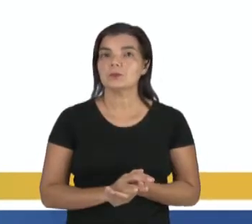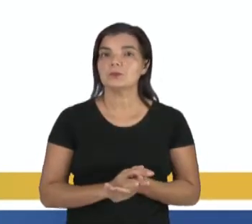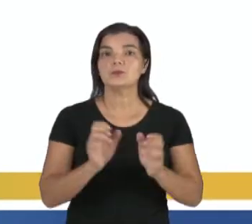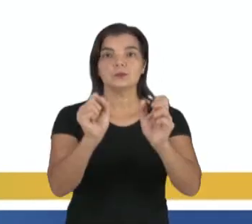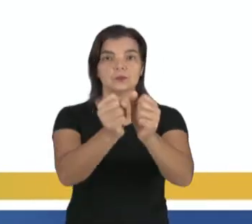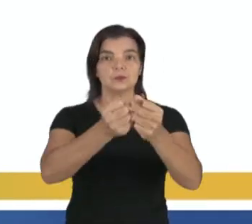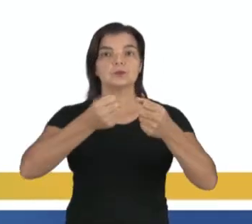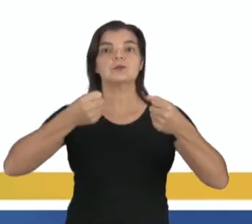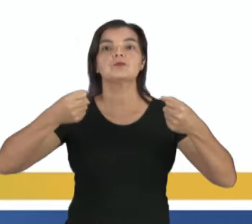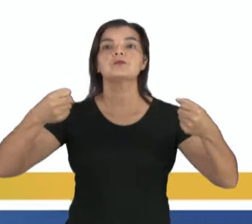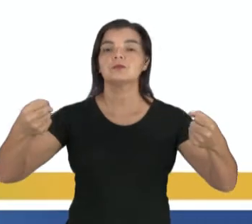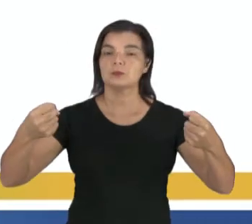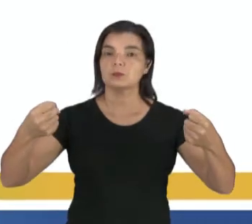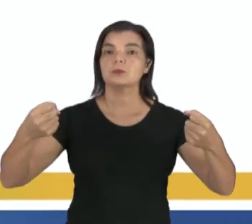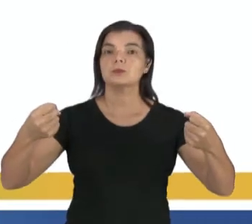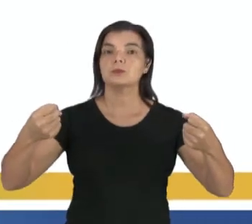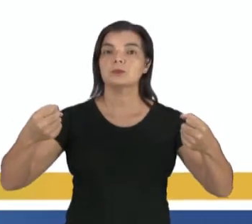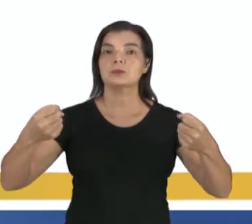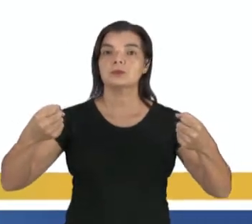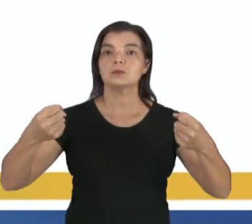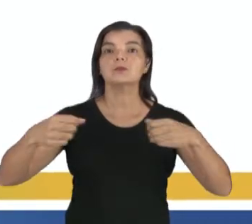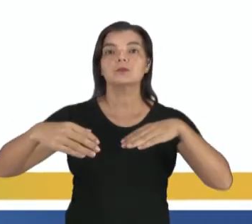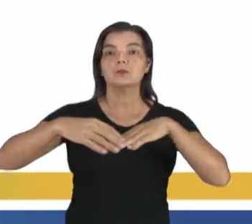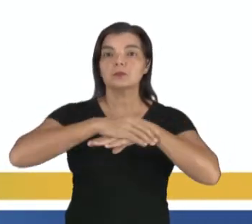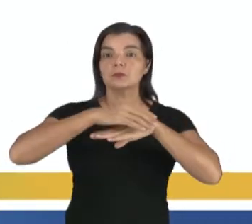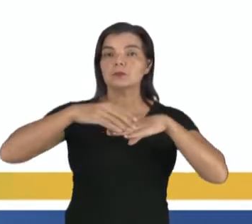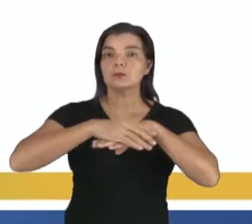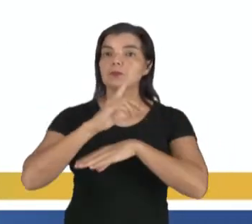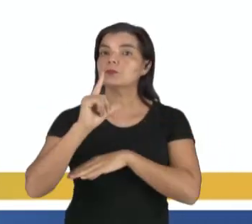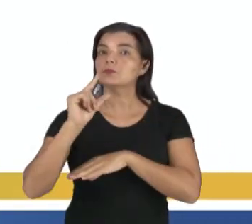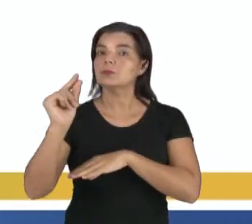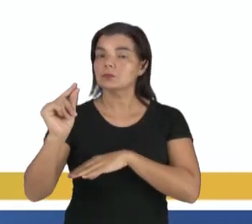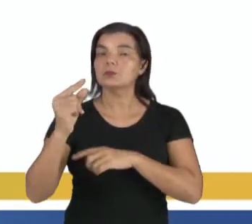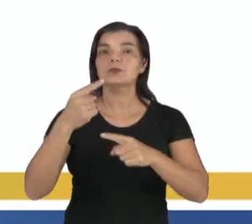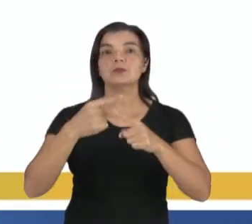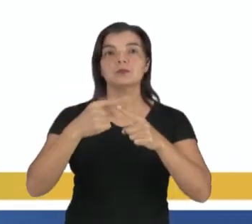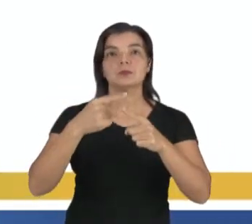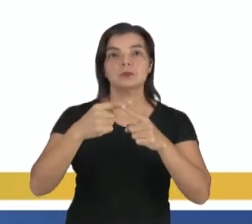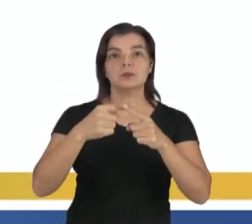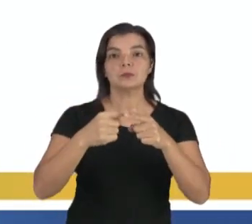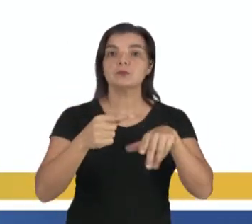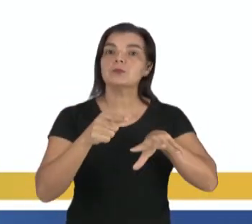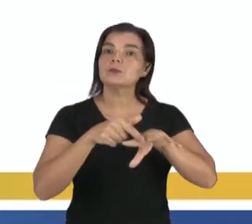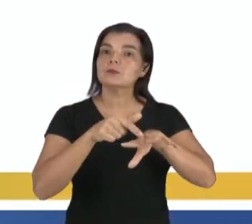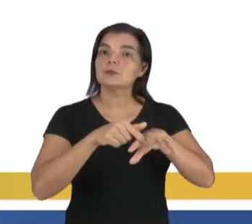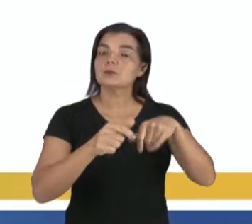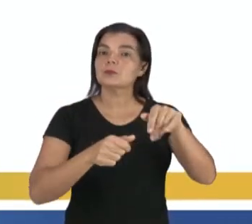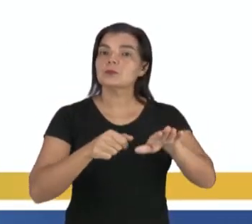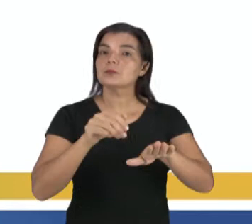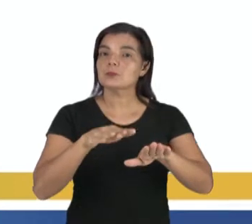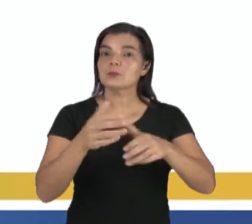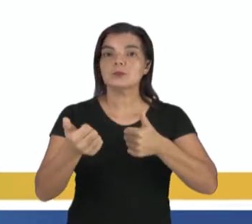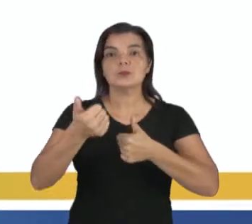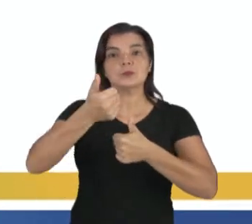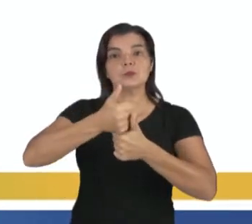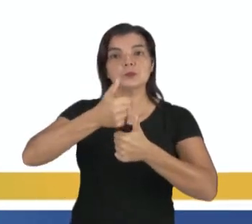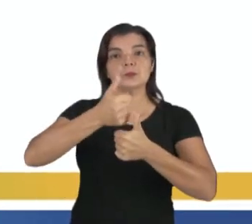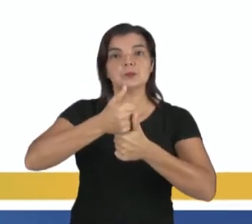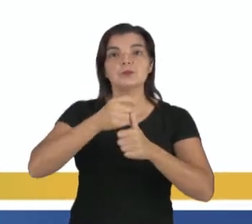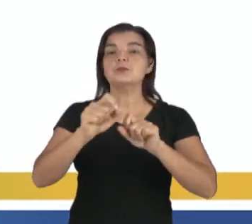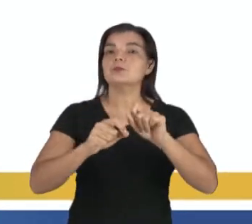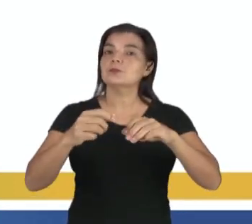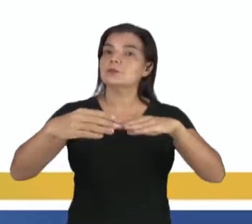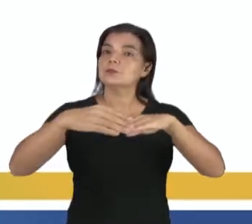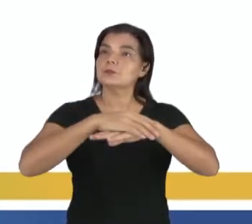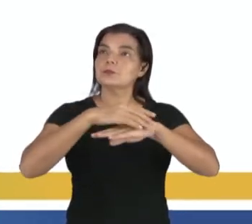foi aberto, a pessoa calçou um sapato e saiu, porque as pegadas dos pés estão sendo substituídas por pegadas